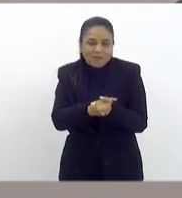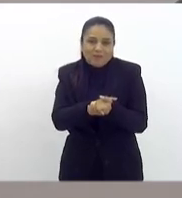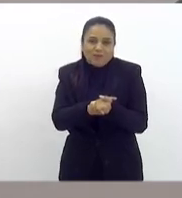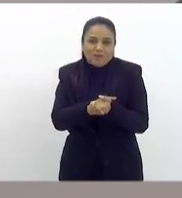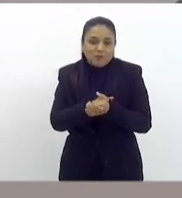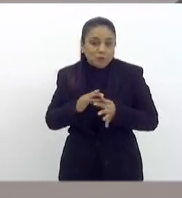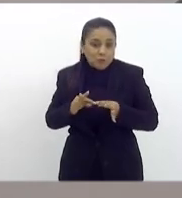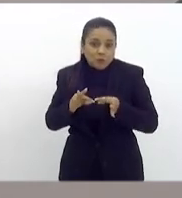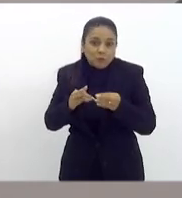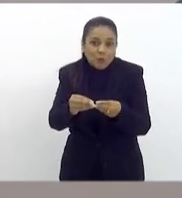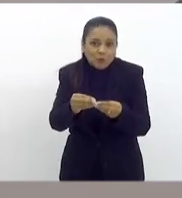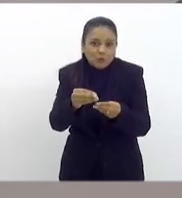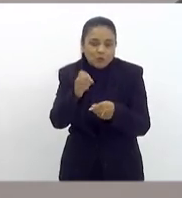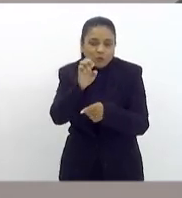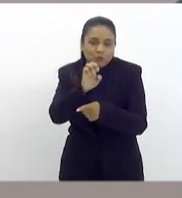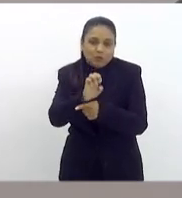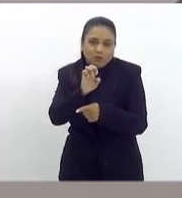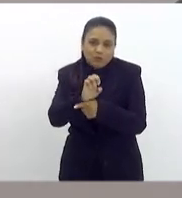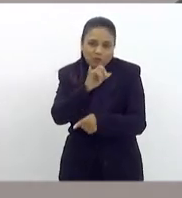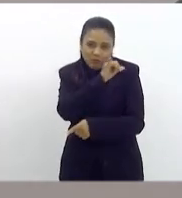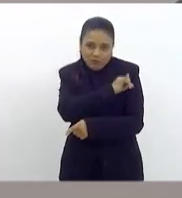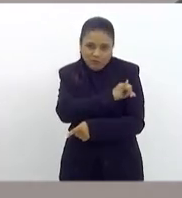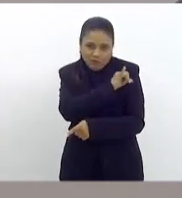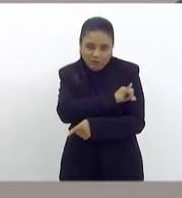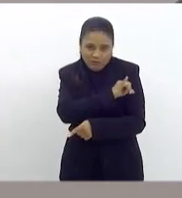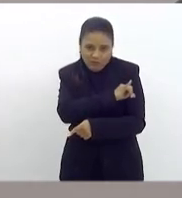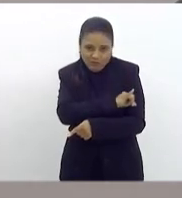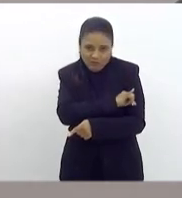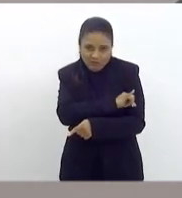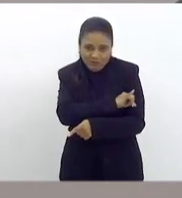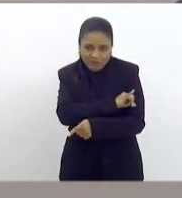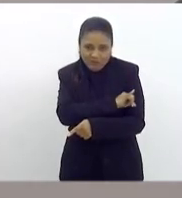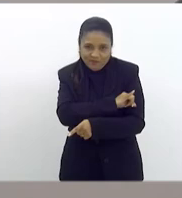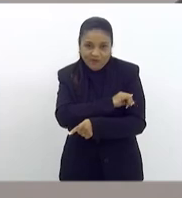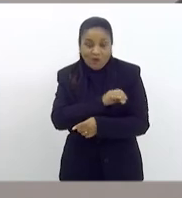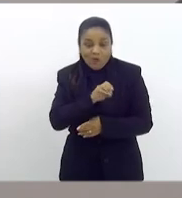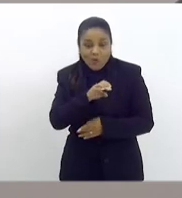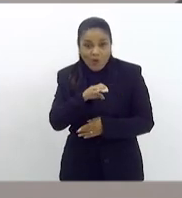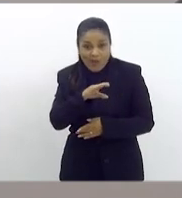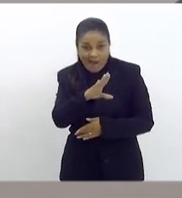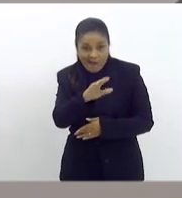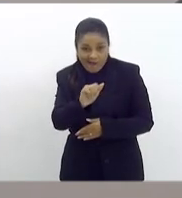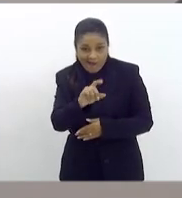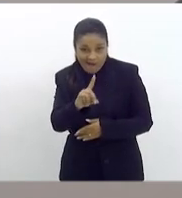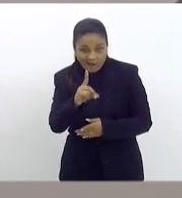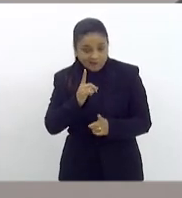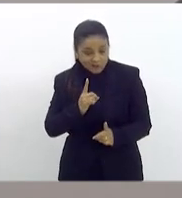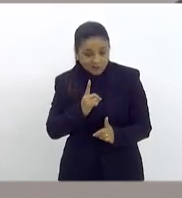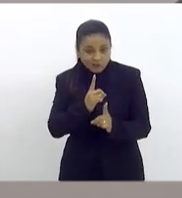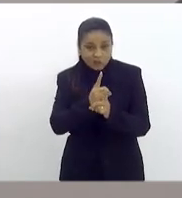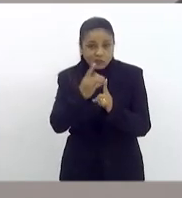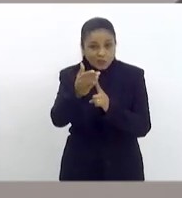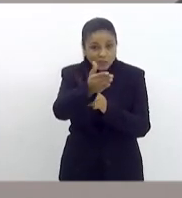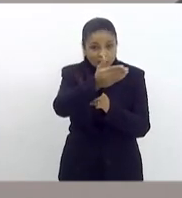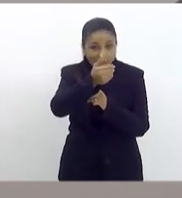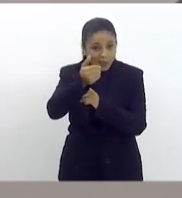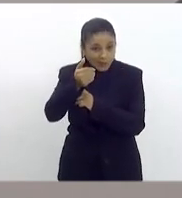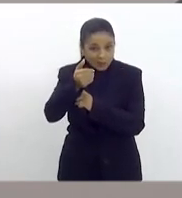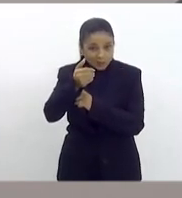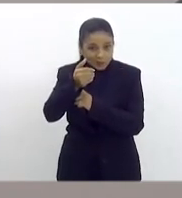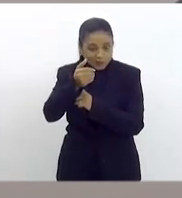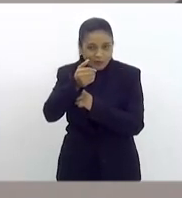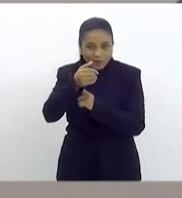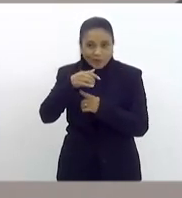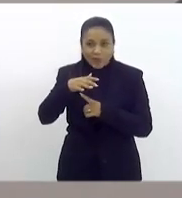de Janeiro. Mas a partir do momento que o ECAD descobrir uma tecnologia de cobrança, um